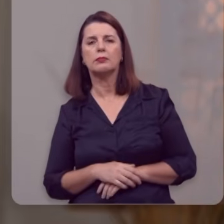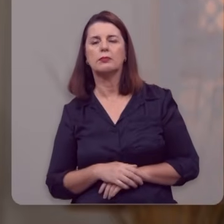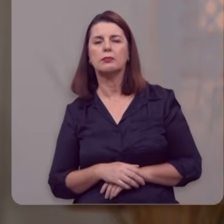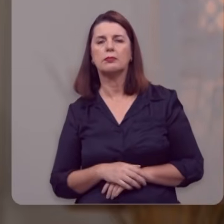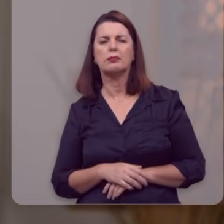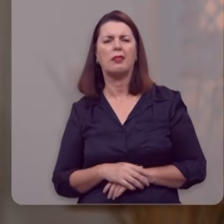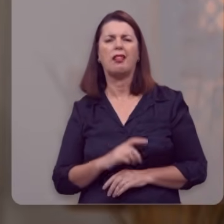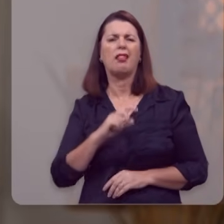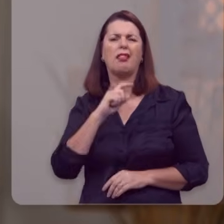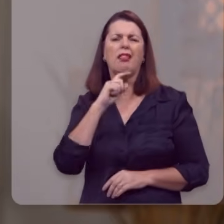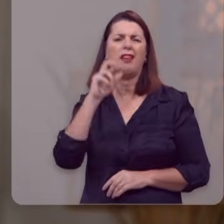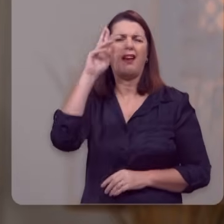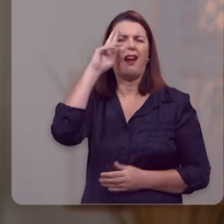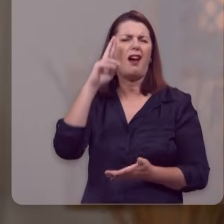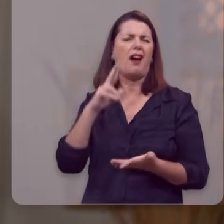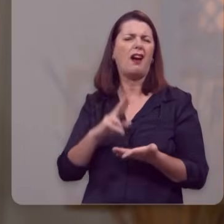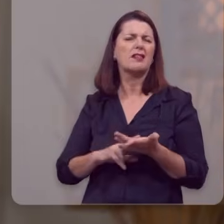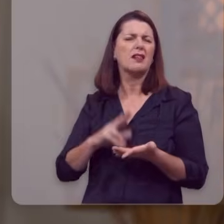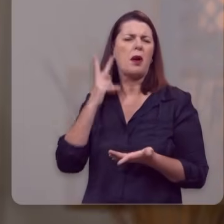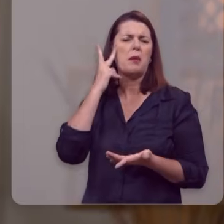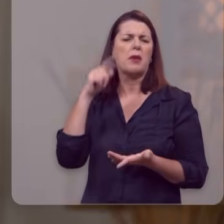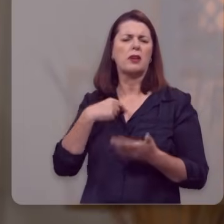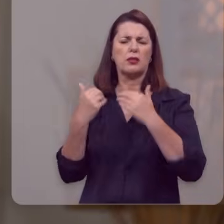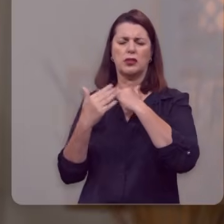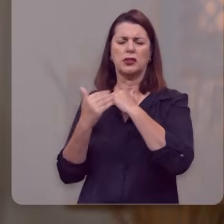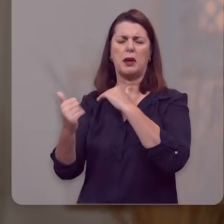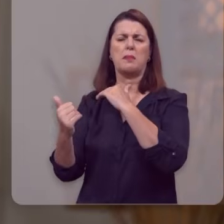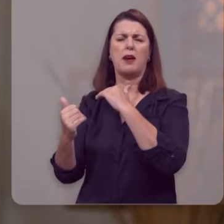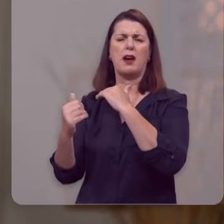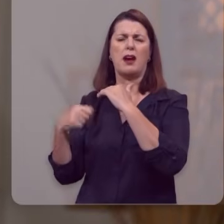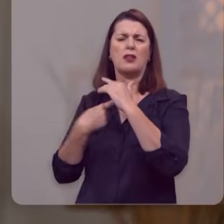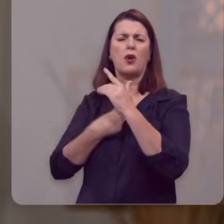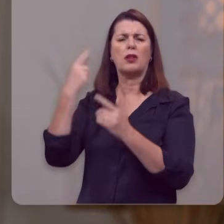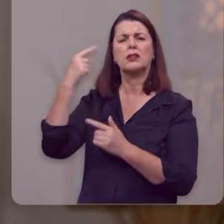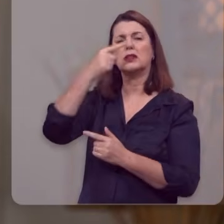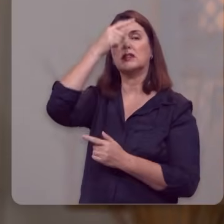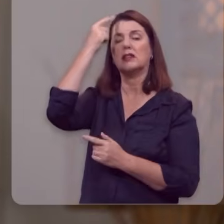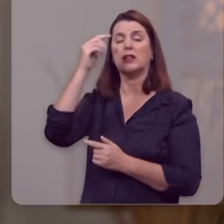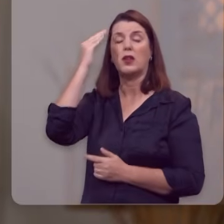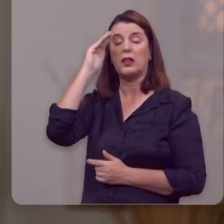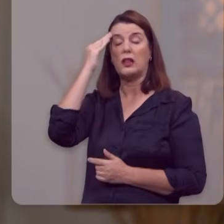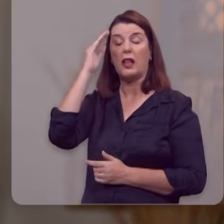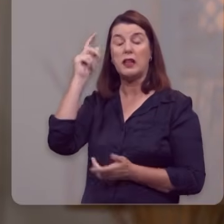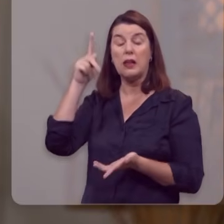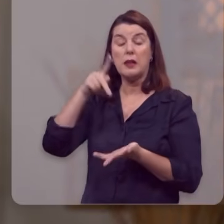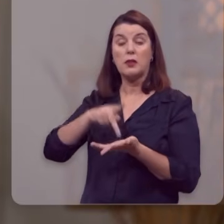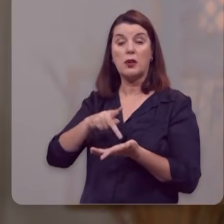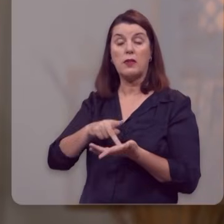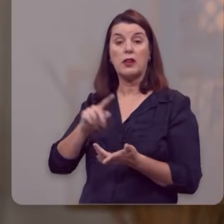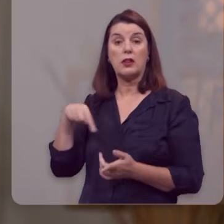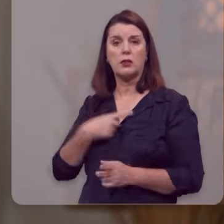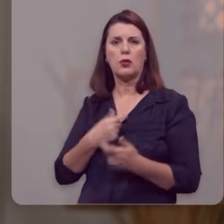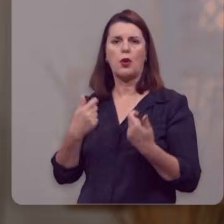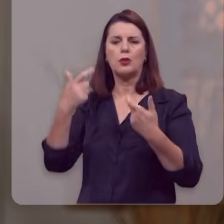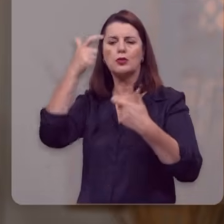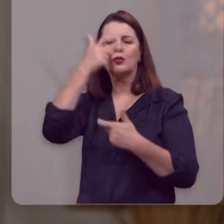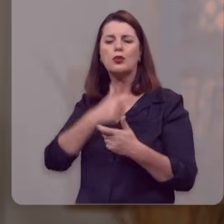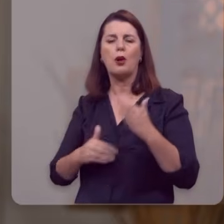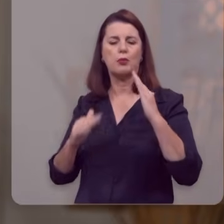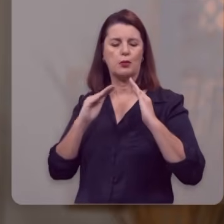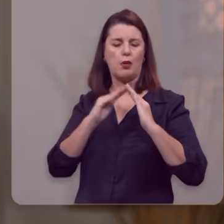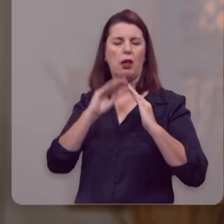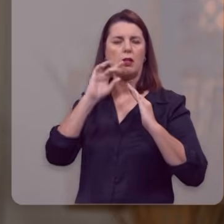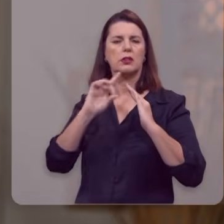Nenhuma razão é mais eloquente para nos chamar e nos convocar à santificação do que entendermos que nós somos a morada